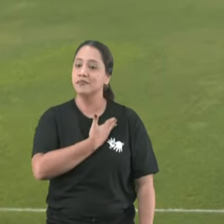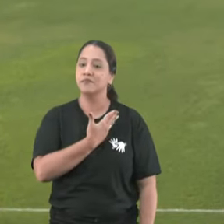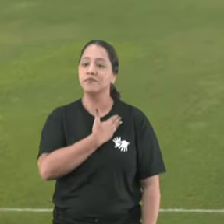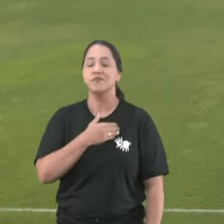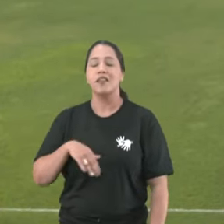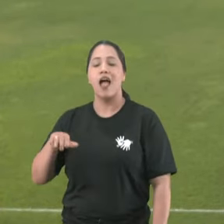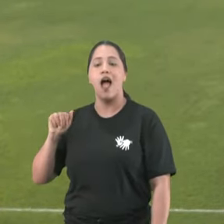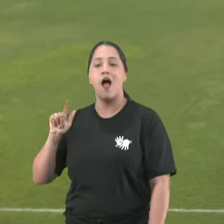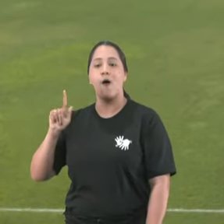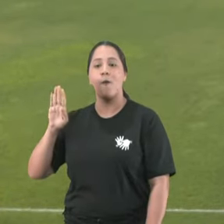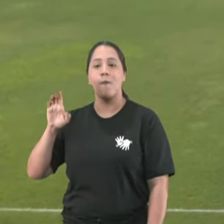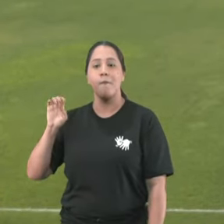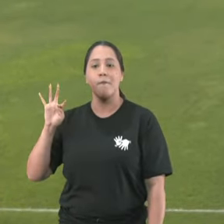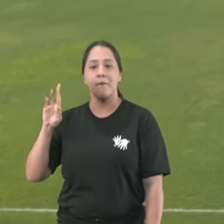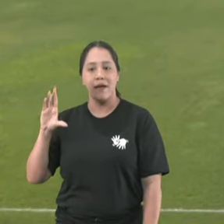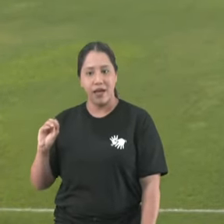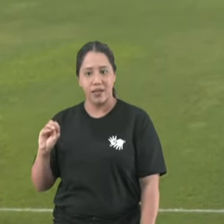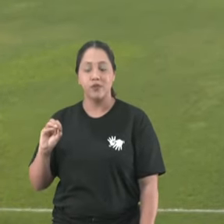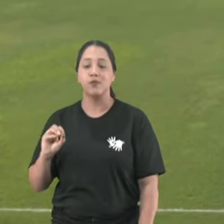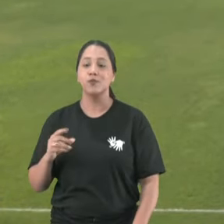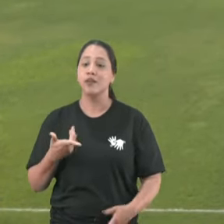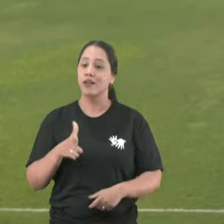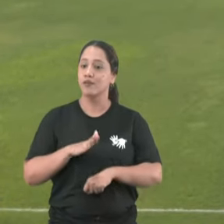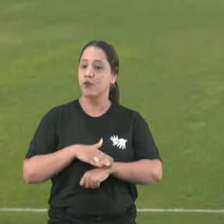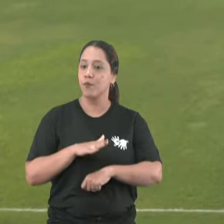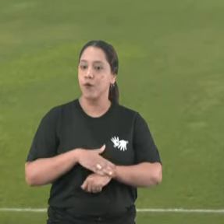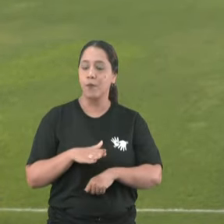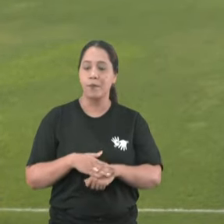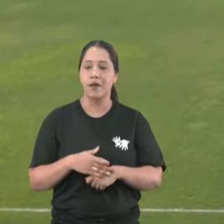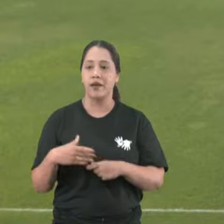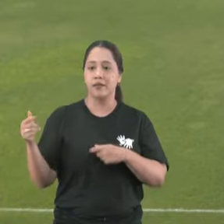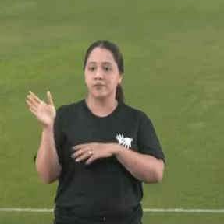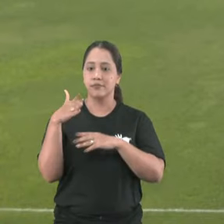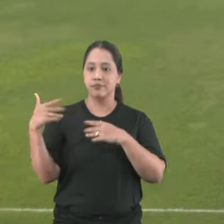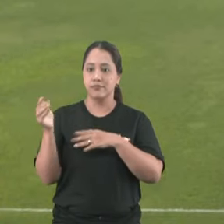Alberto Oliveira. Nesse momento, uma ação aqui